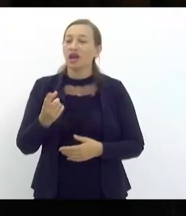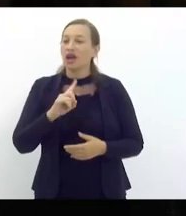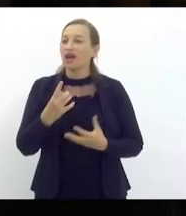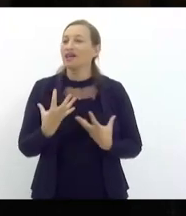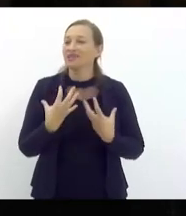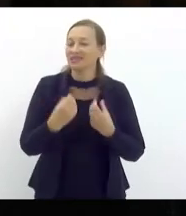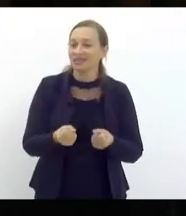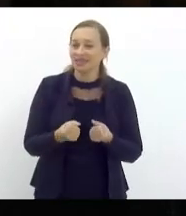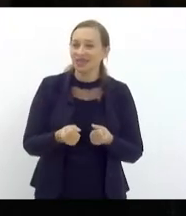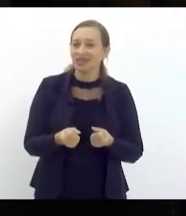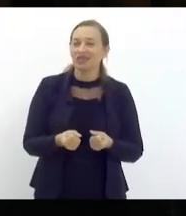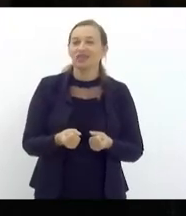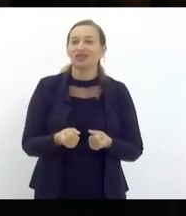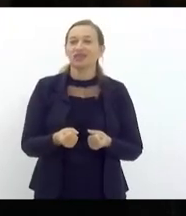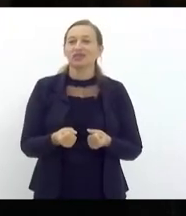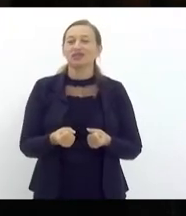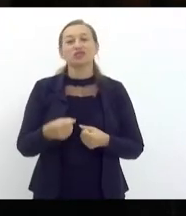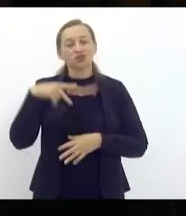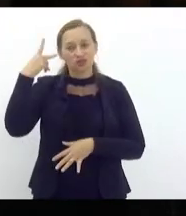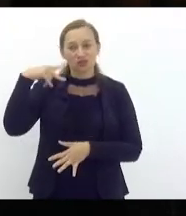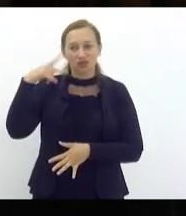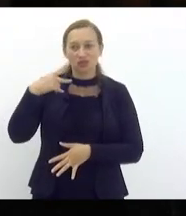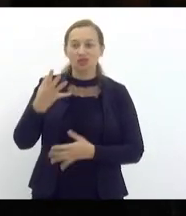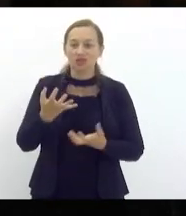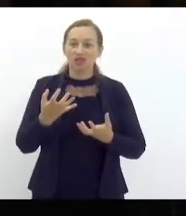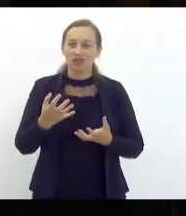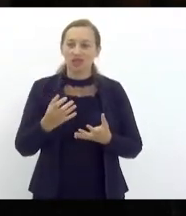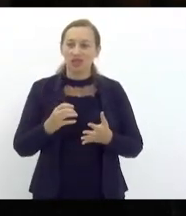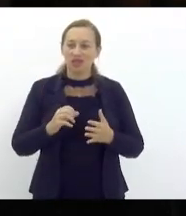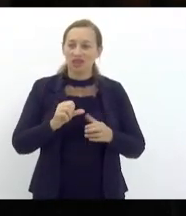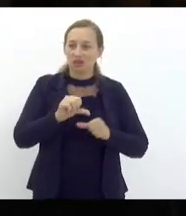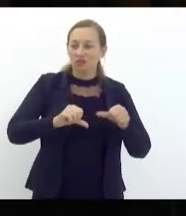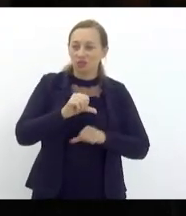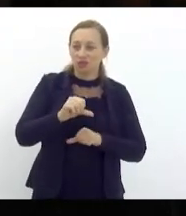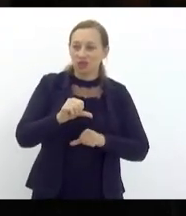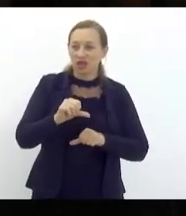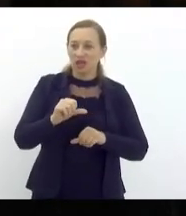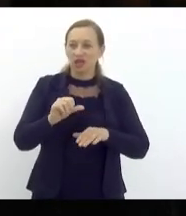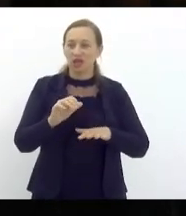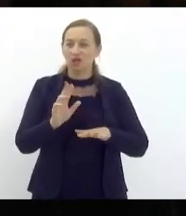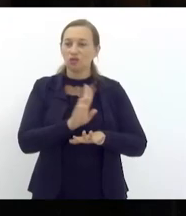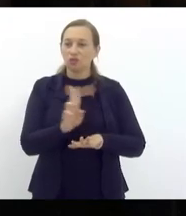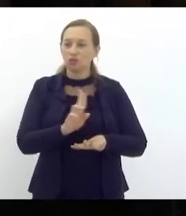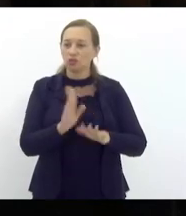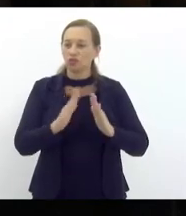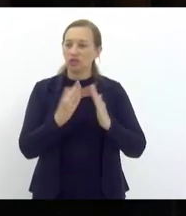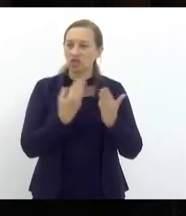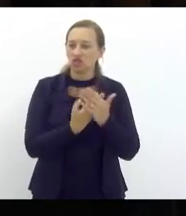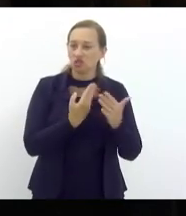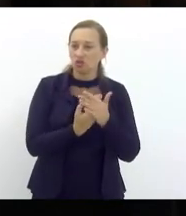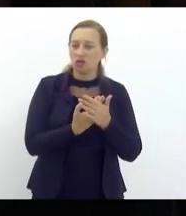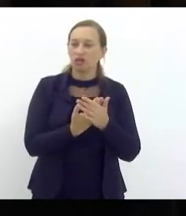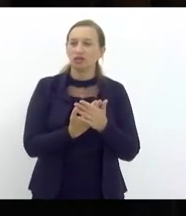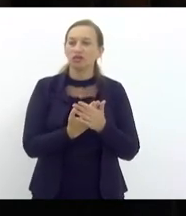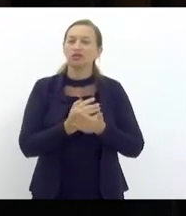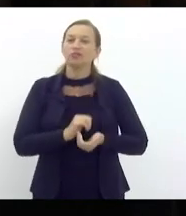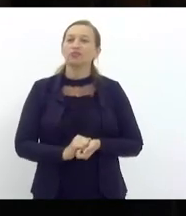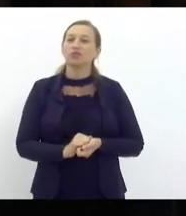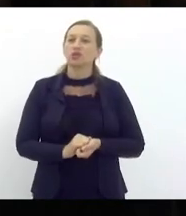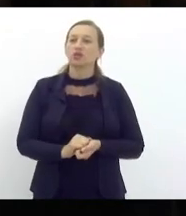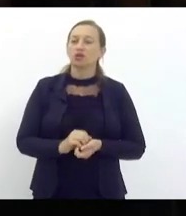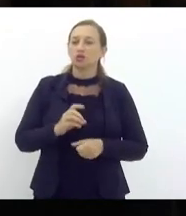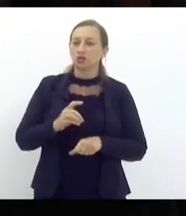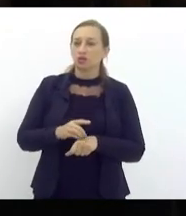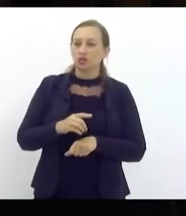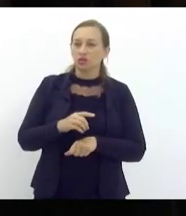uma medida unilateral de um vereador que quer lacrar na internet para sua base bolsonarista então Augusto Perillo nosso mandato